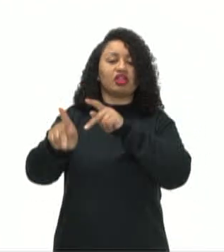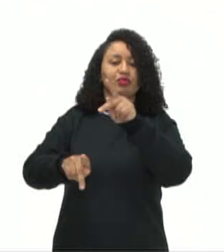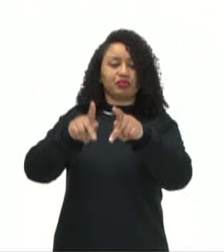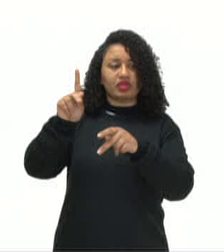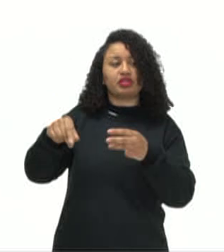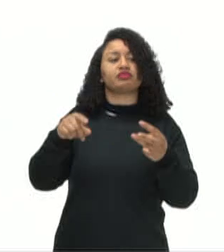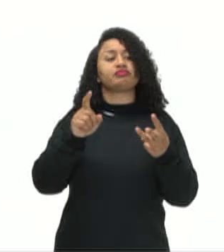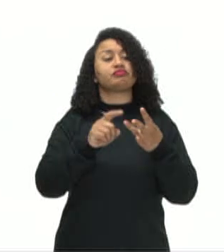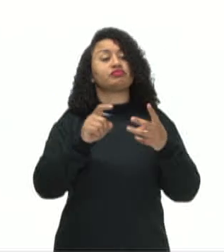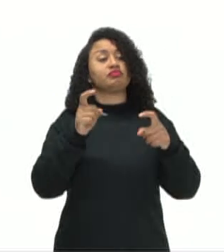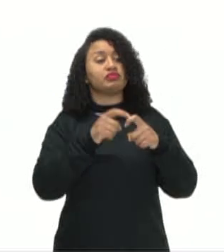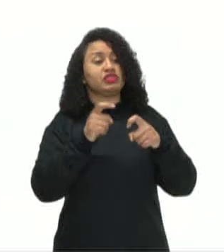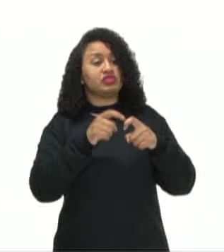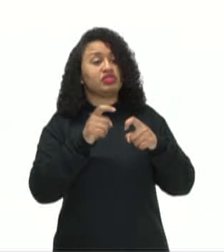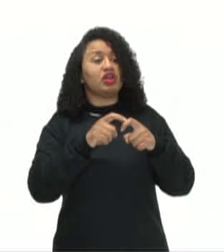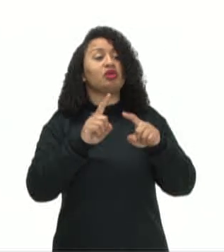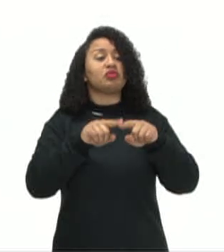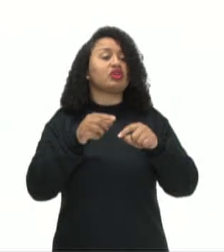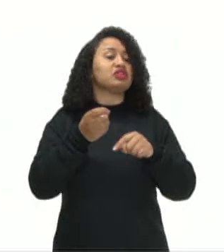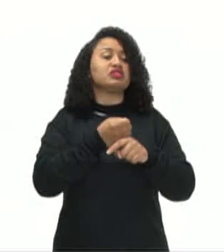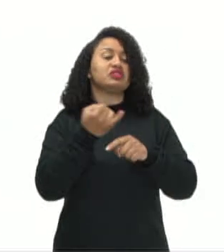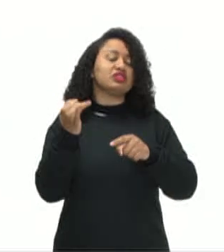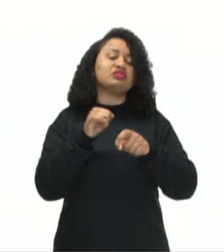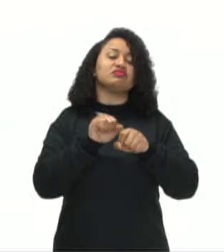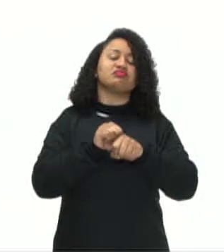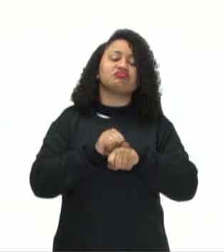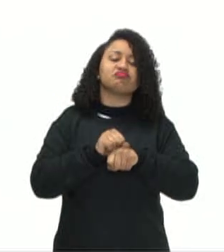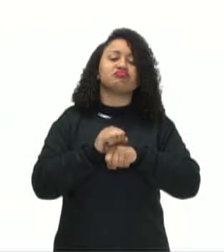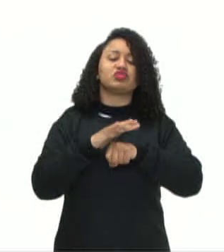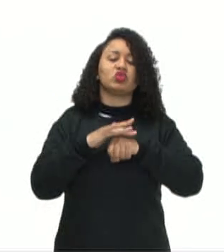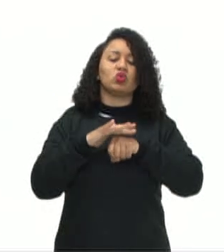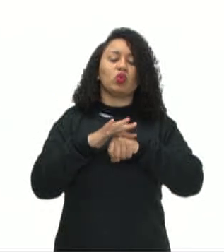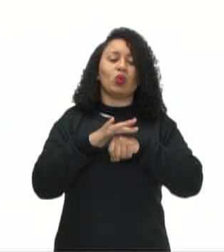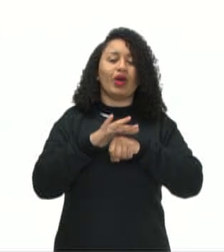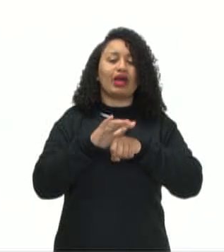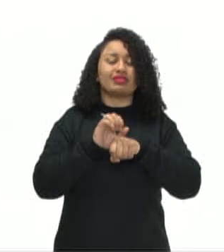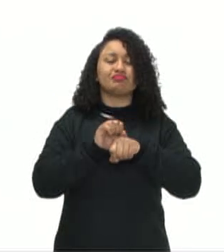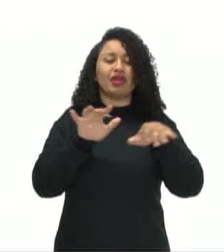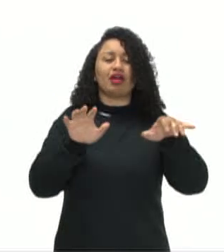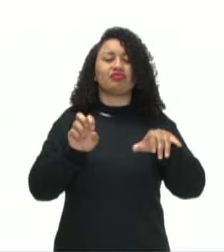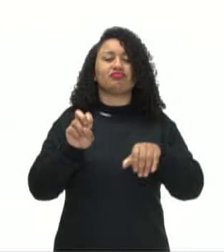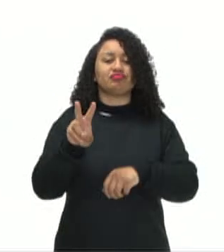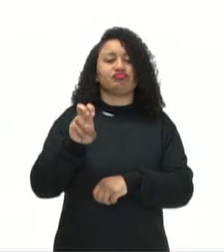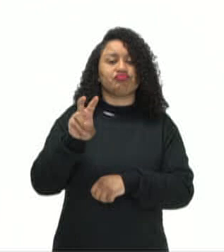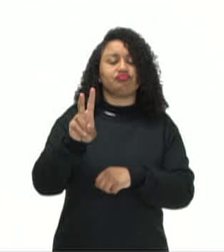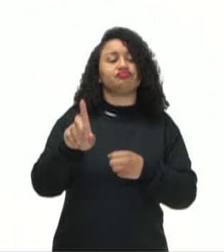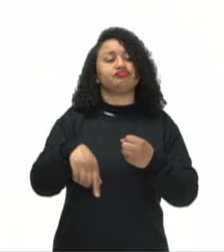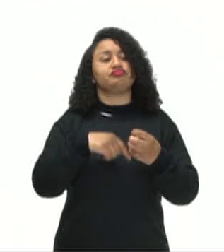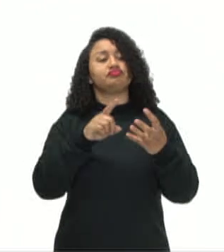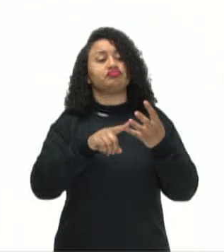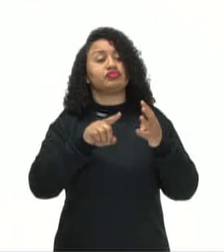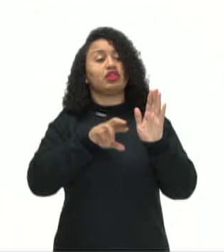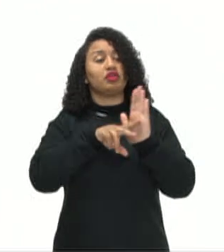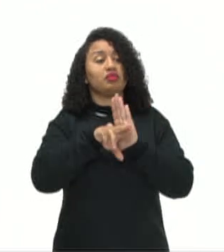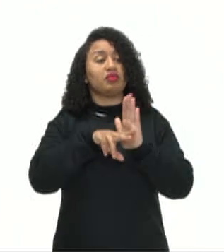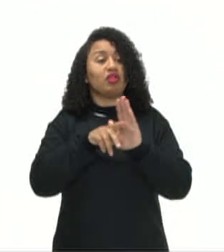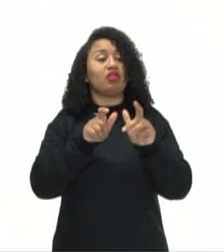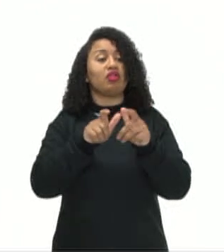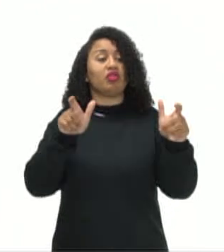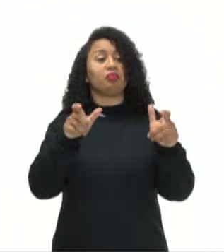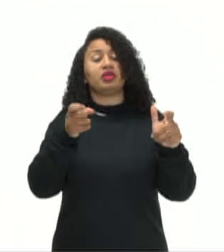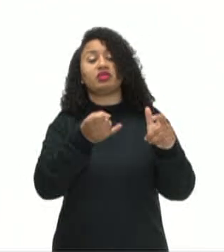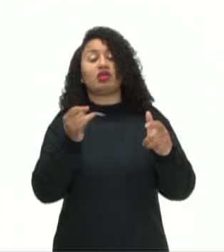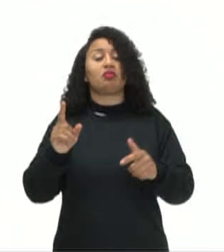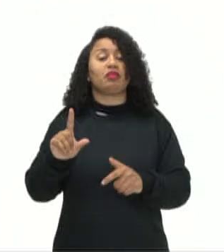em medicina, na taxa de transmissão de doenças viróticas, em biologia, no crescimento de